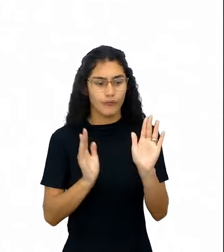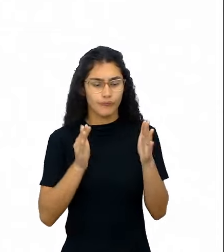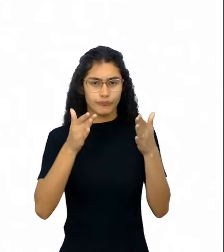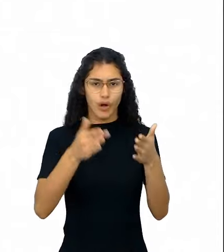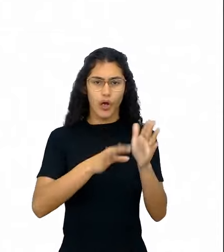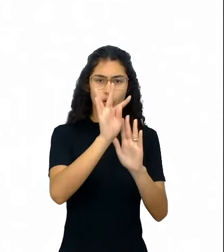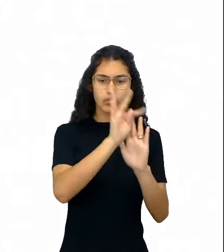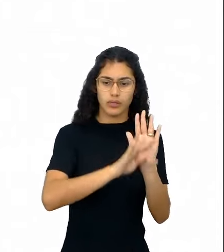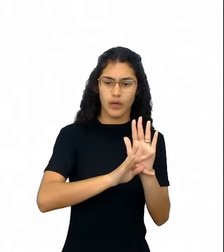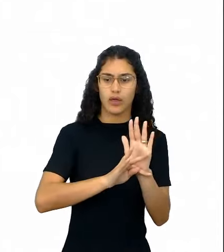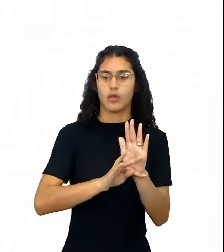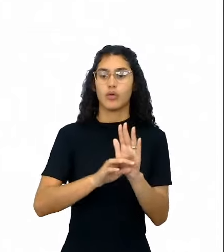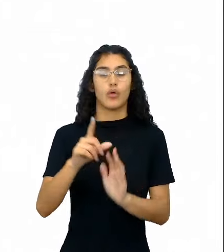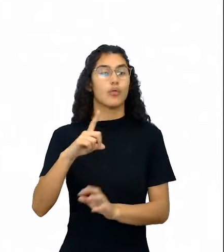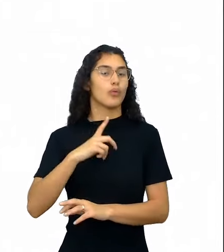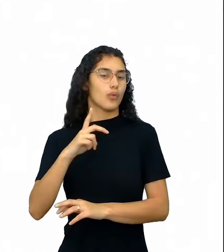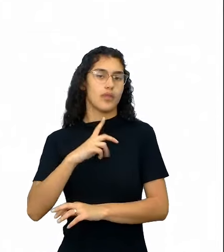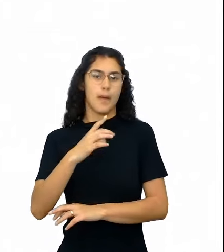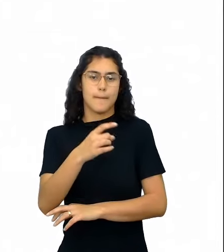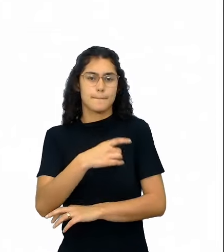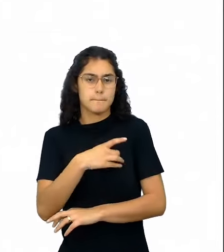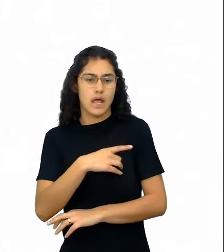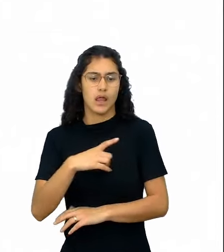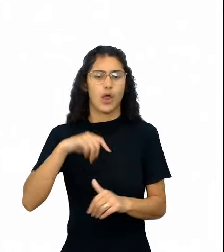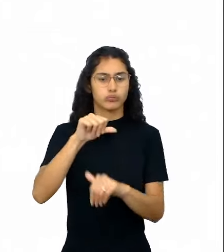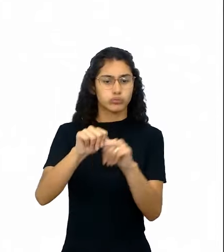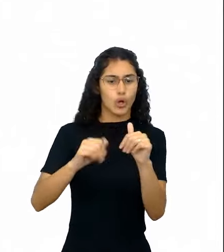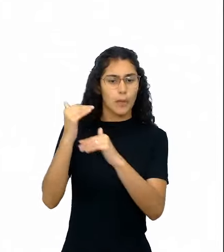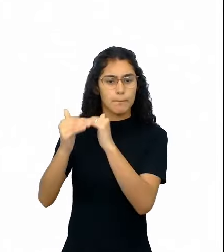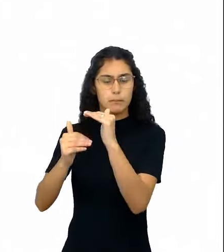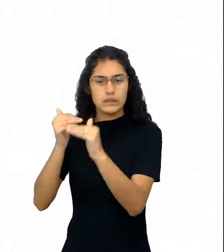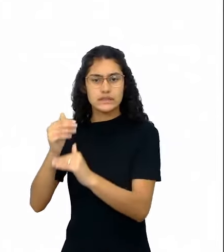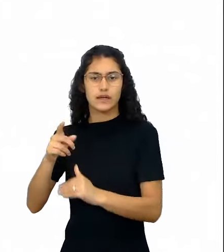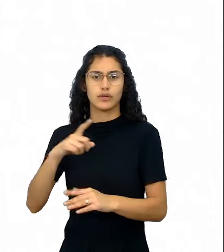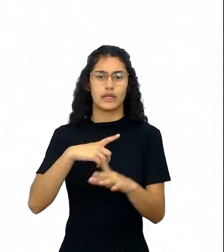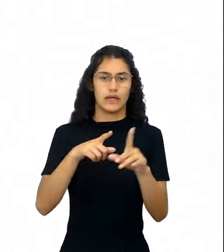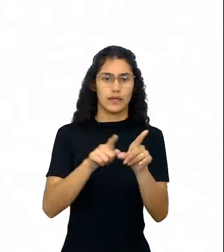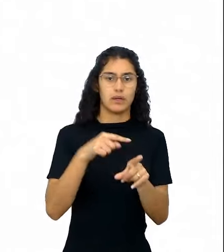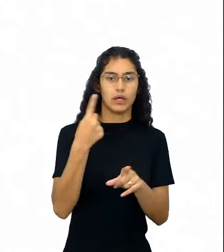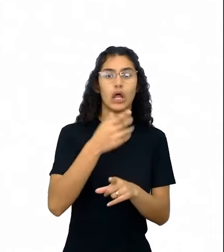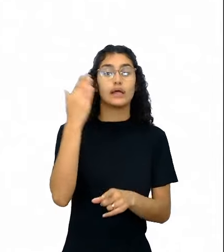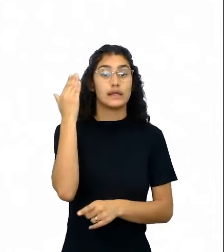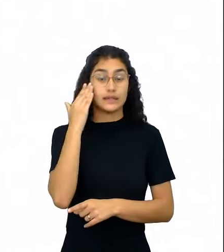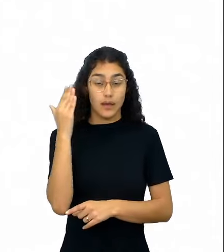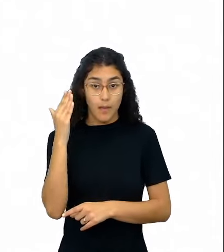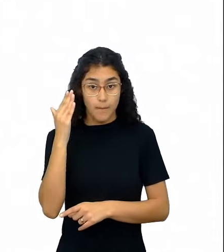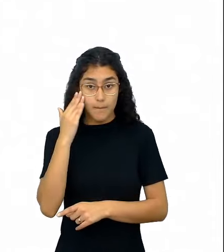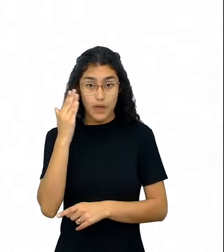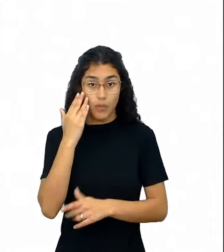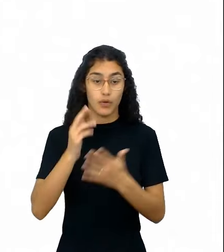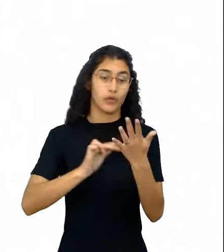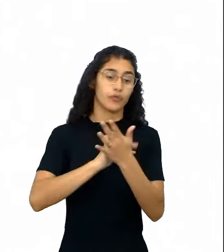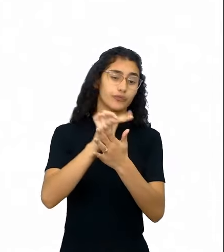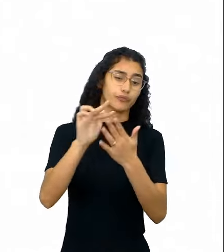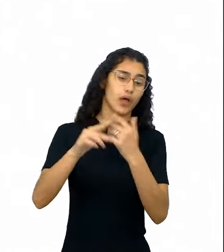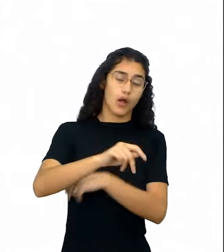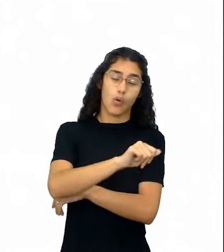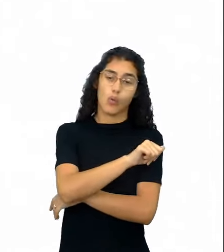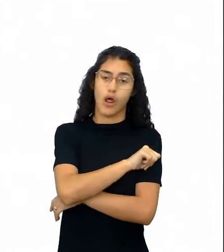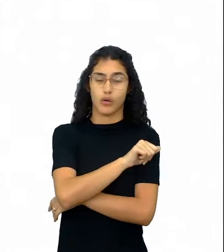texto, a não temer a decodificação, o processo de decodificação, porque a gente sabe que muitos